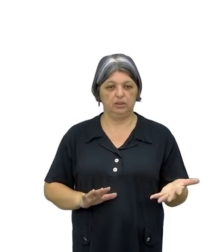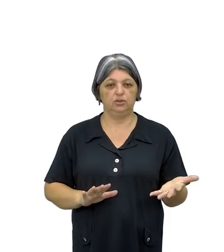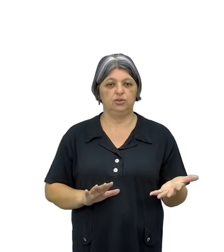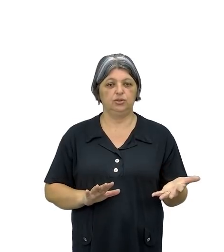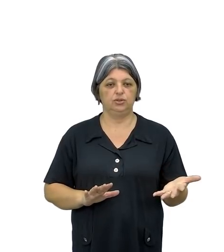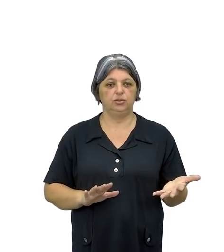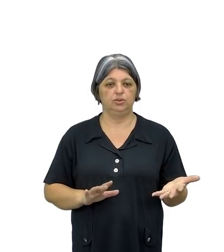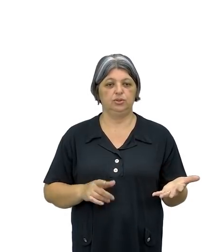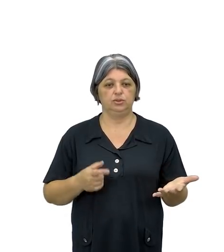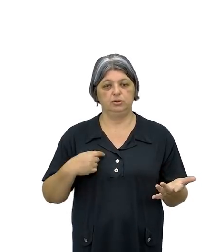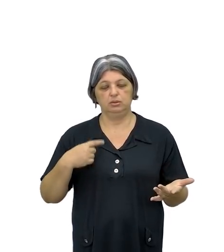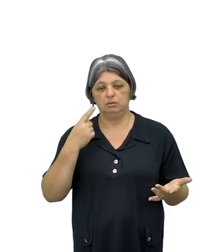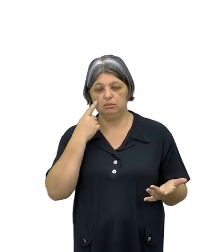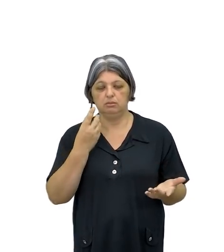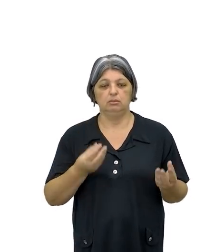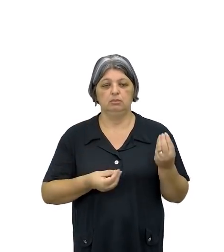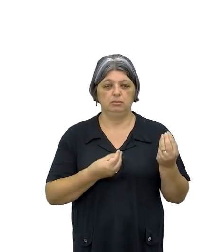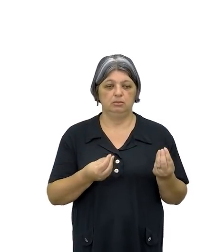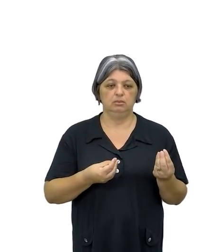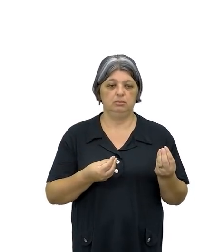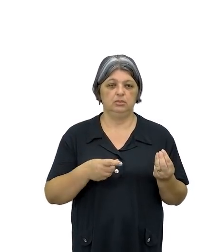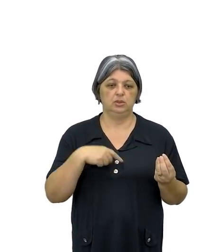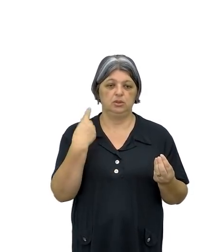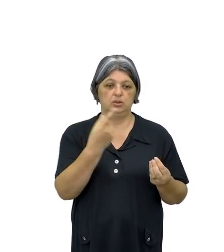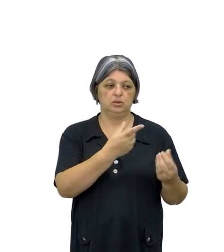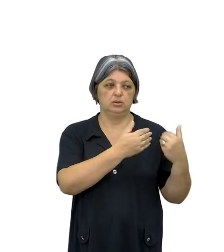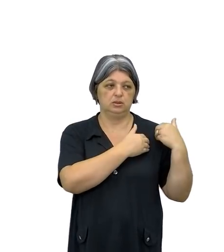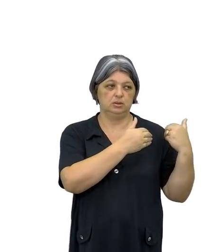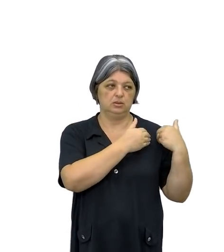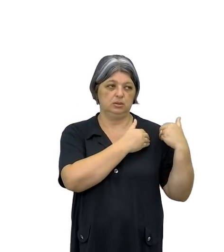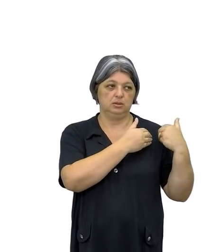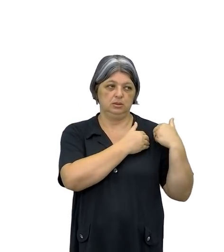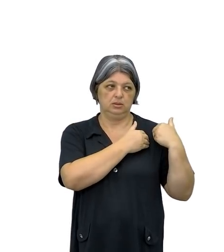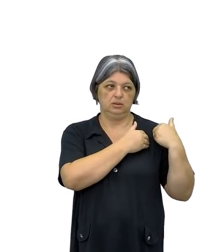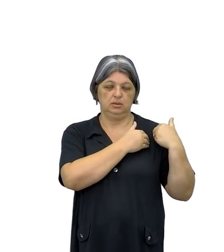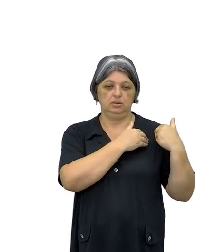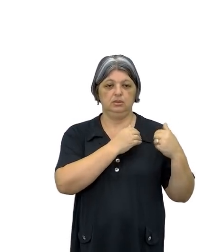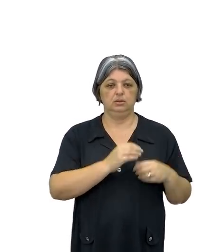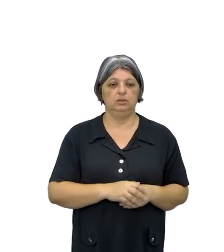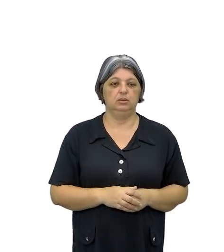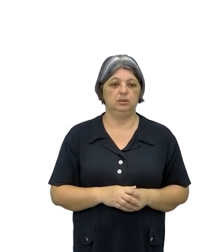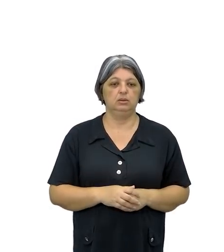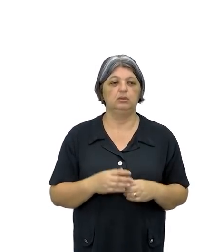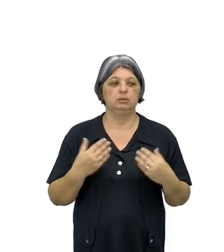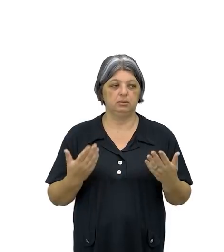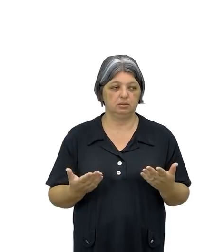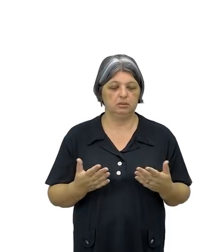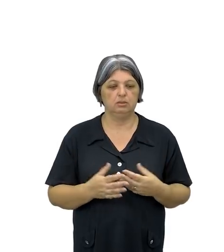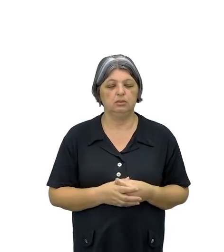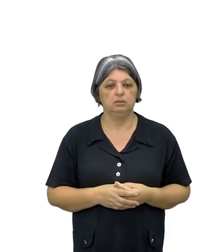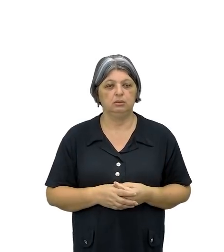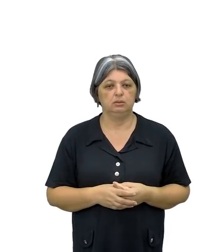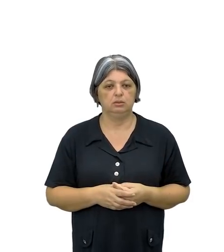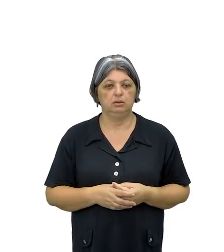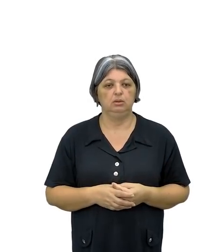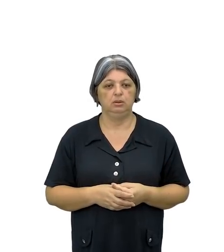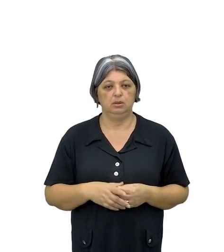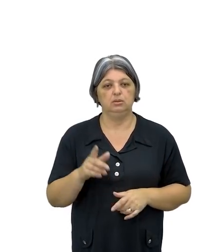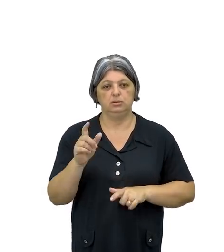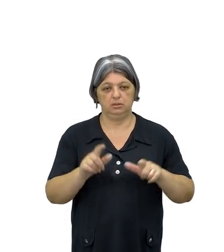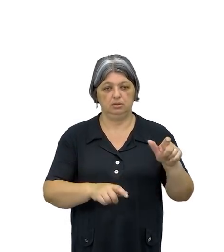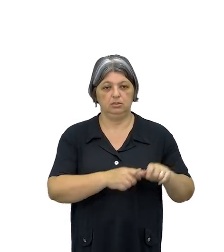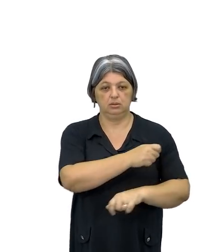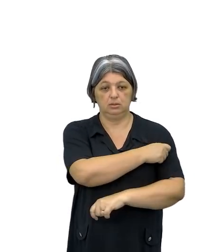para outra, né? Então, nosso papel aqui enquanto professores, né, é de estar unindo, né, esses estudantes,